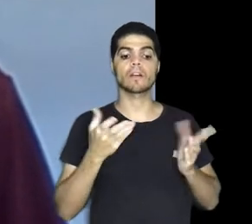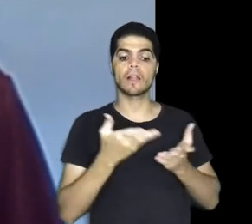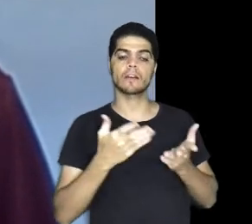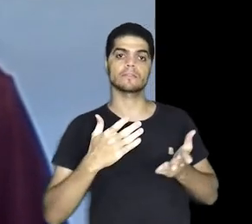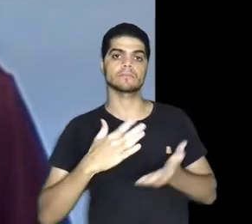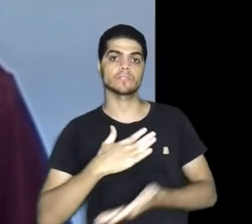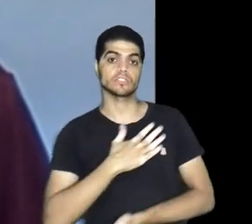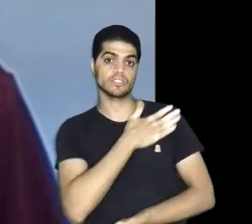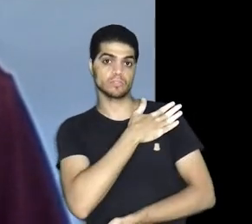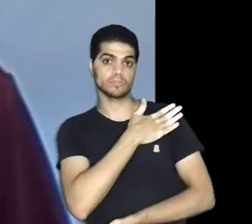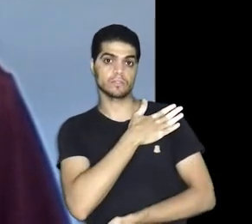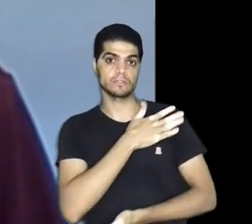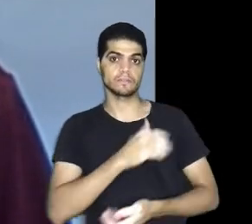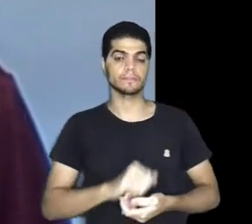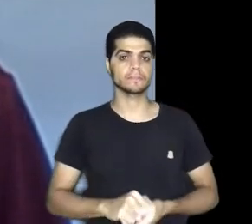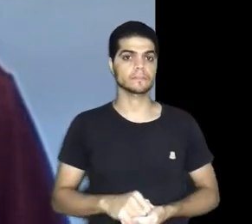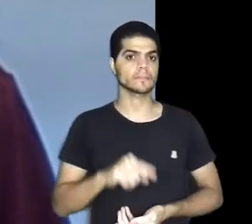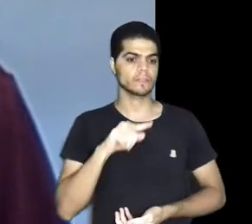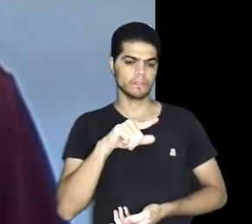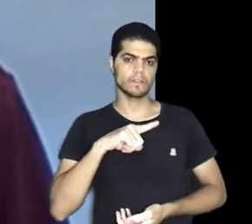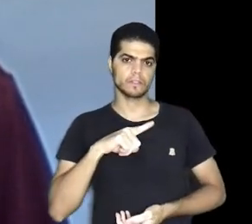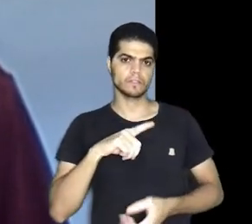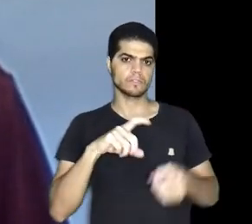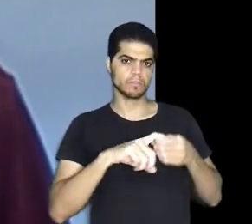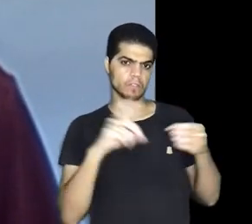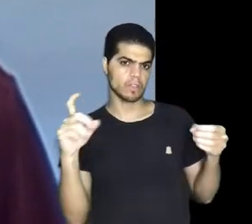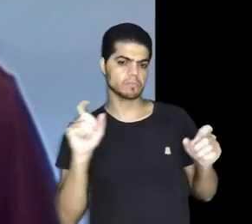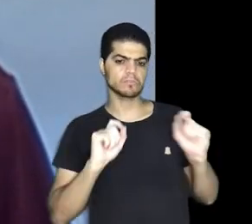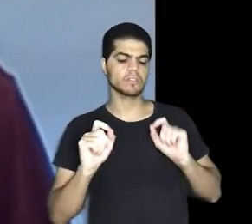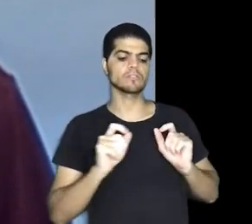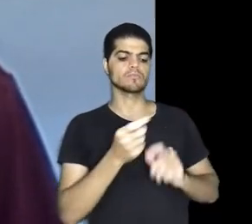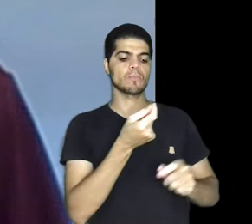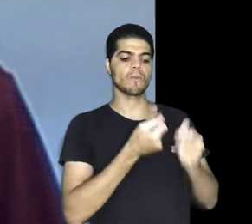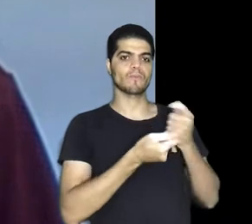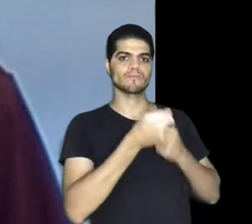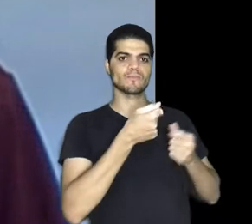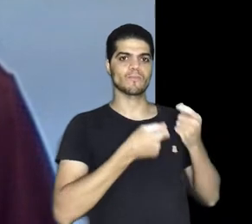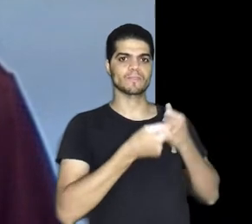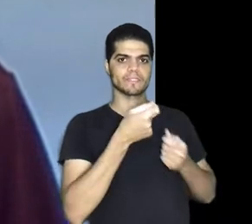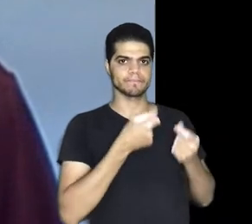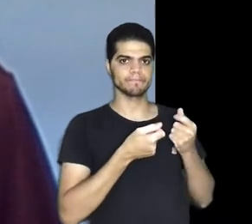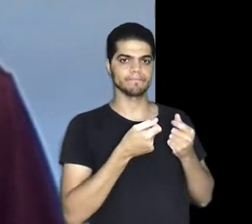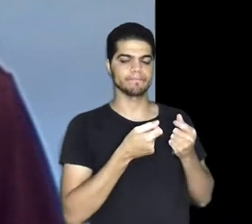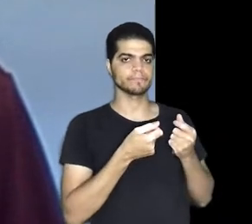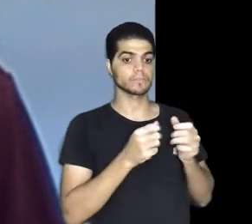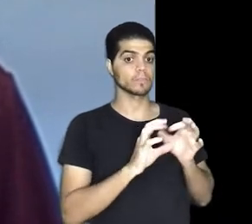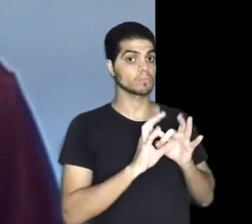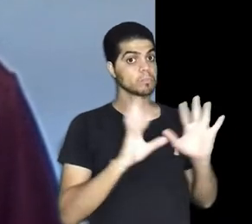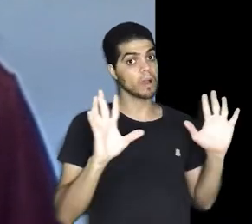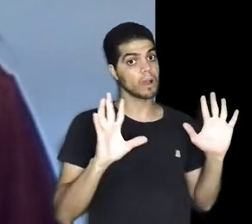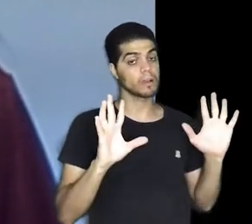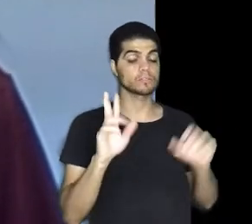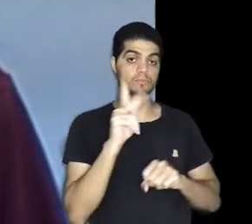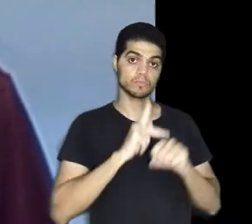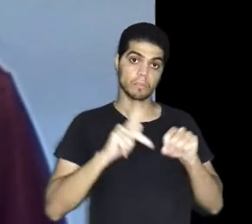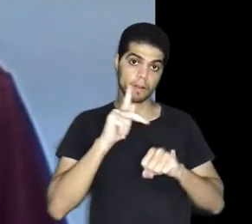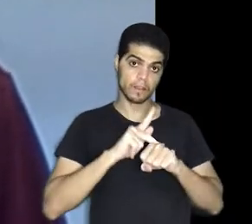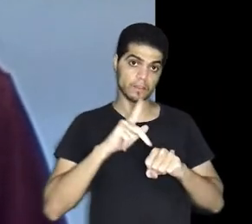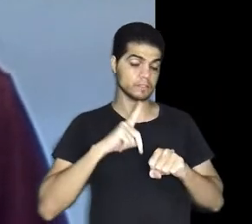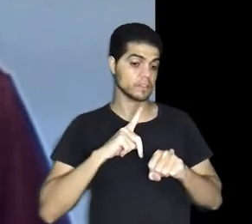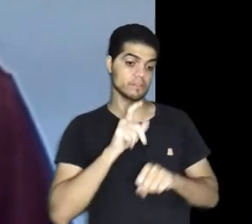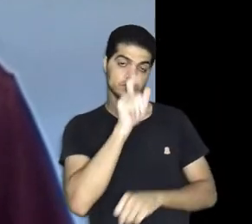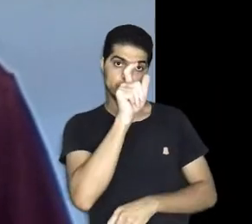da ditadura, que seria a independência econômica. E assim, o país livre,